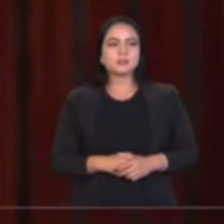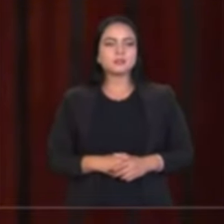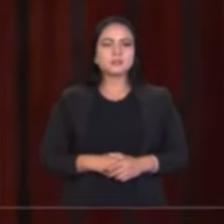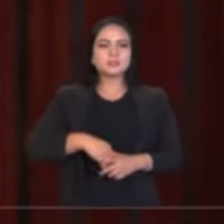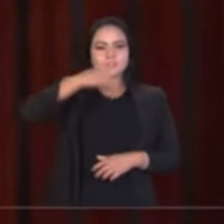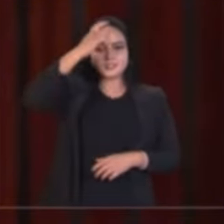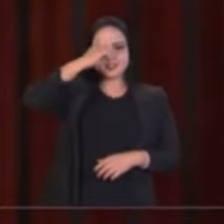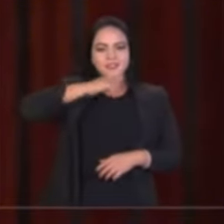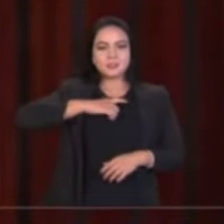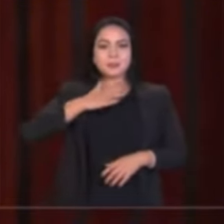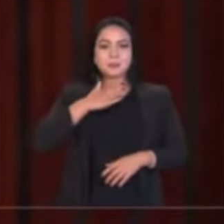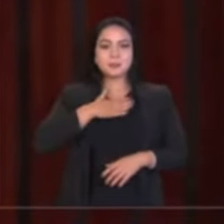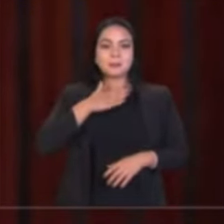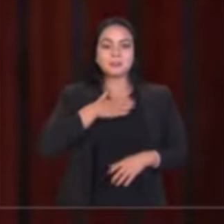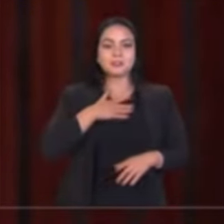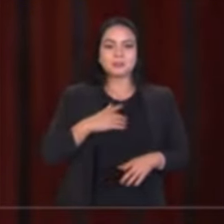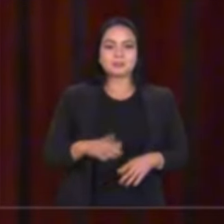sempre também,